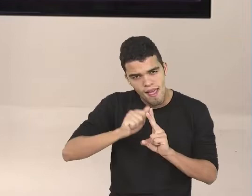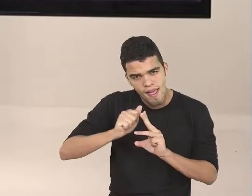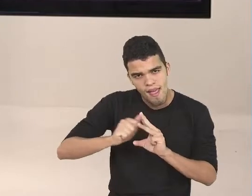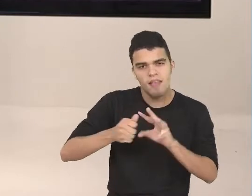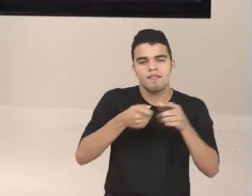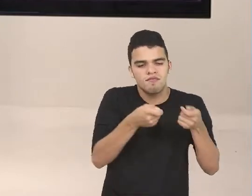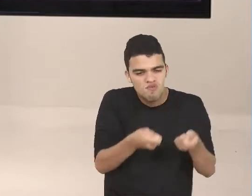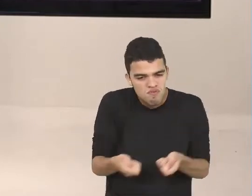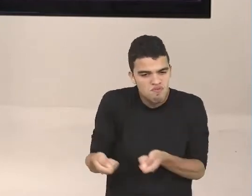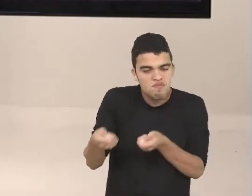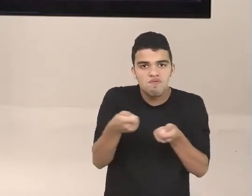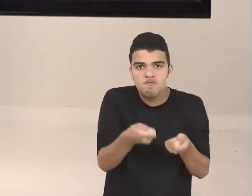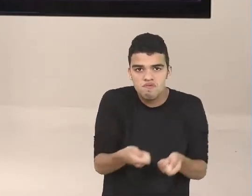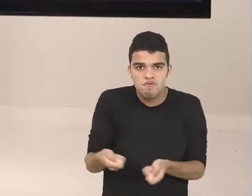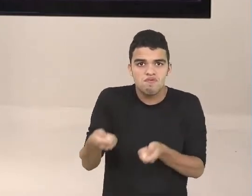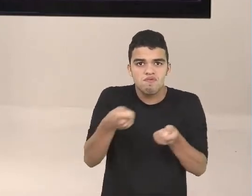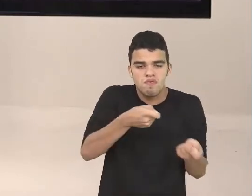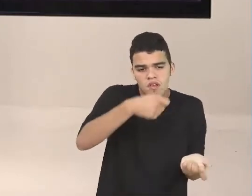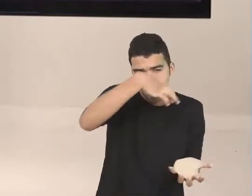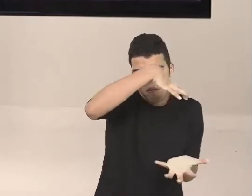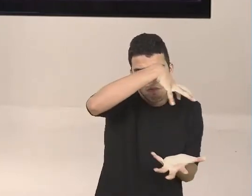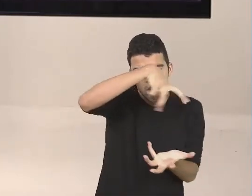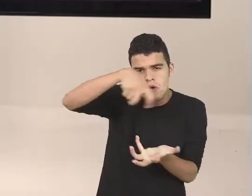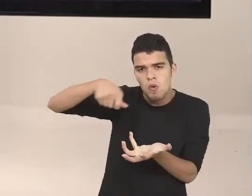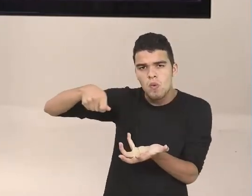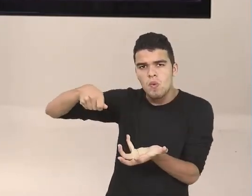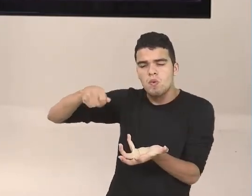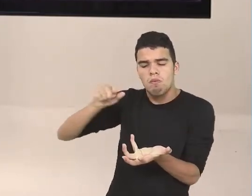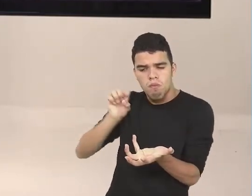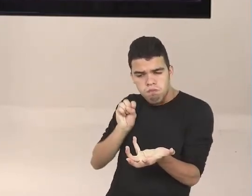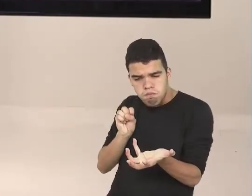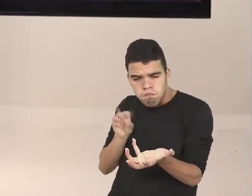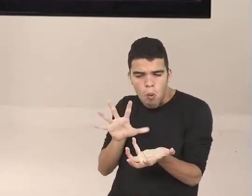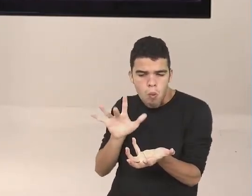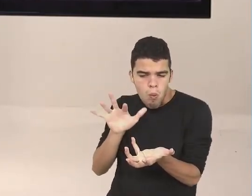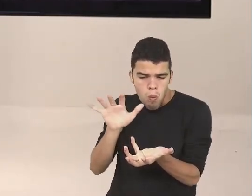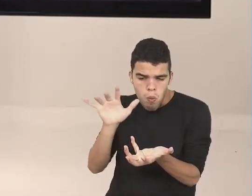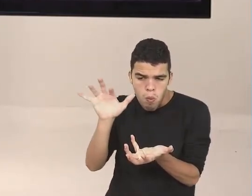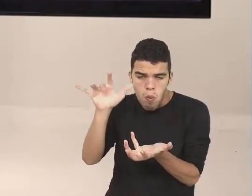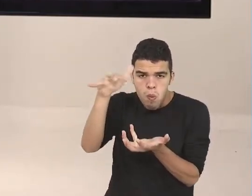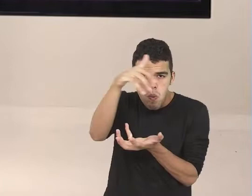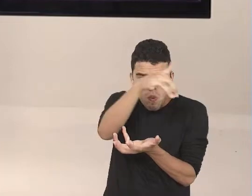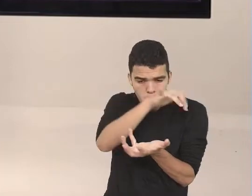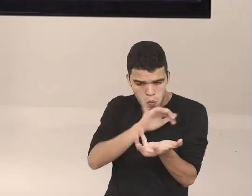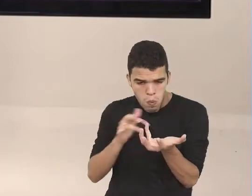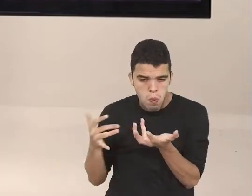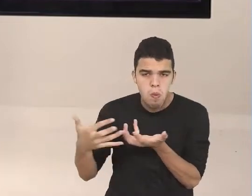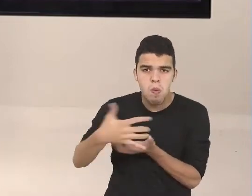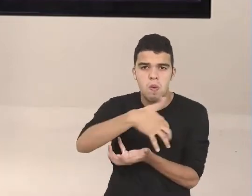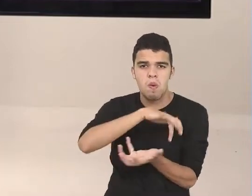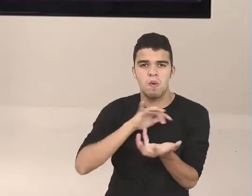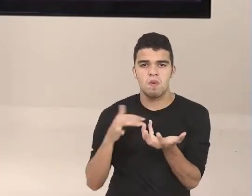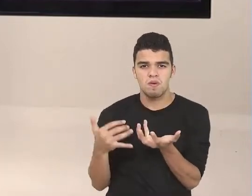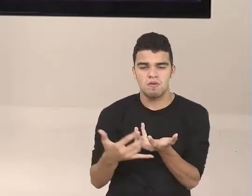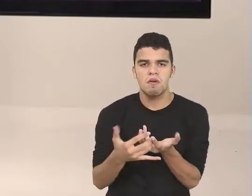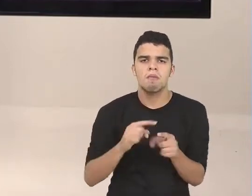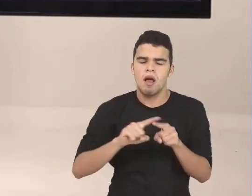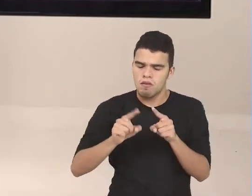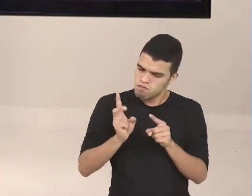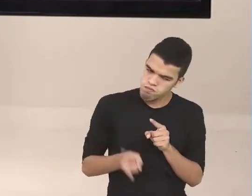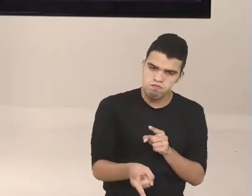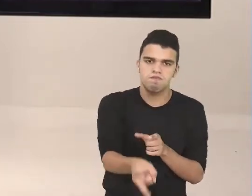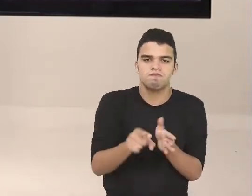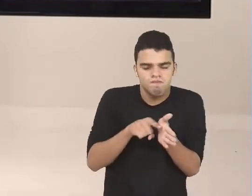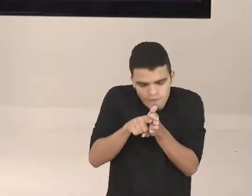assustadora pelo mundo. Tá? Mas com isso, eles ainda continuaram fazendo pesquisas e